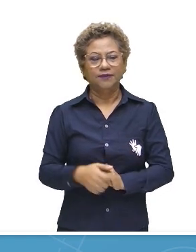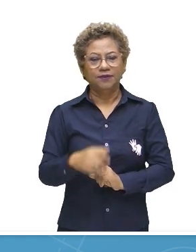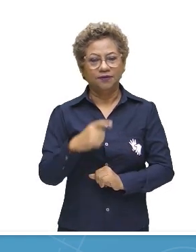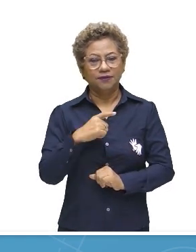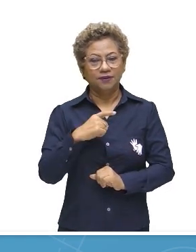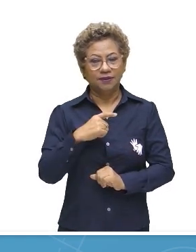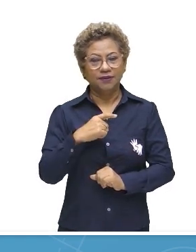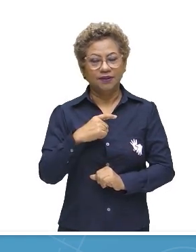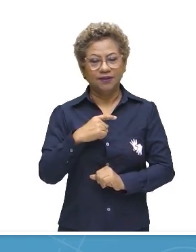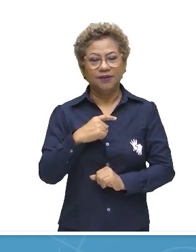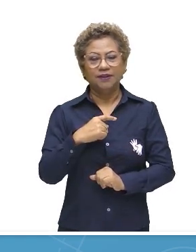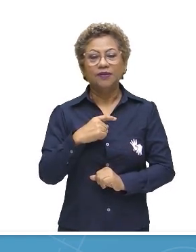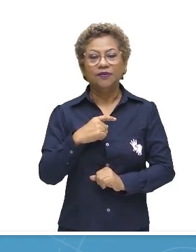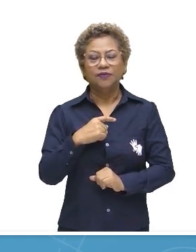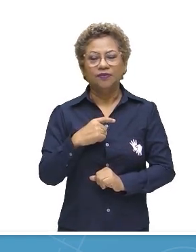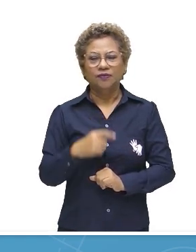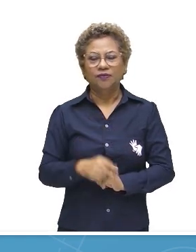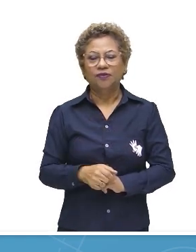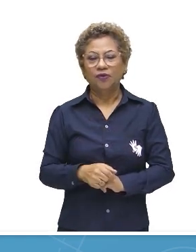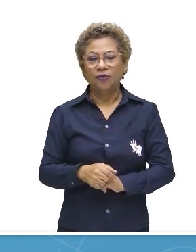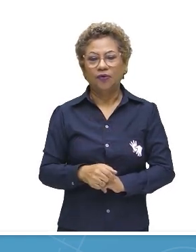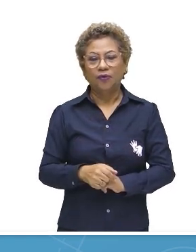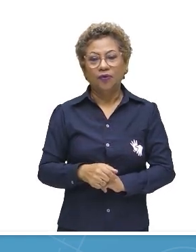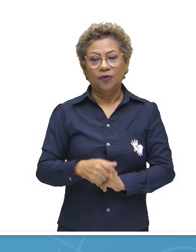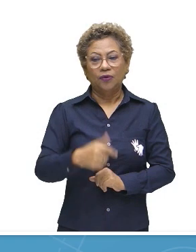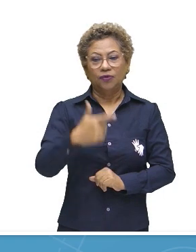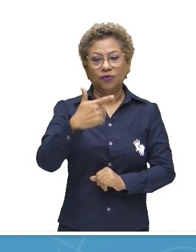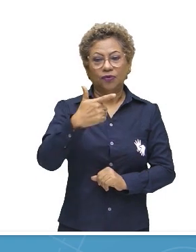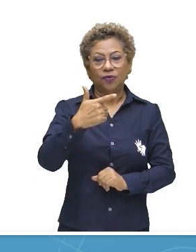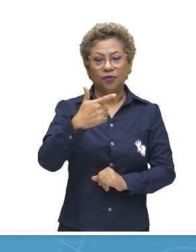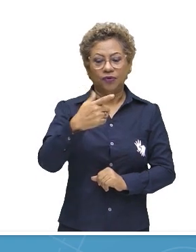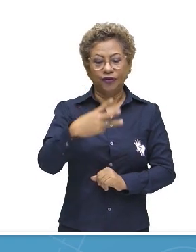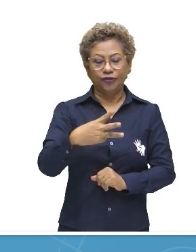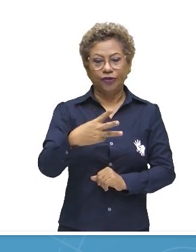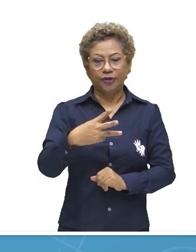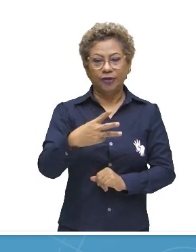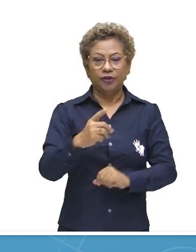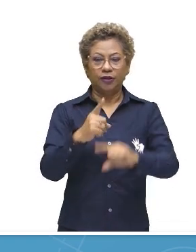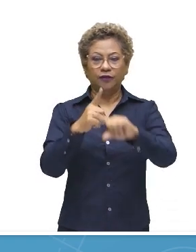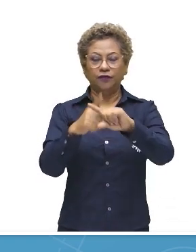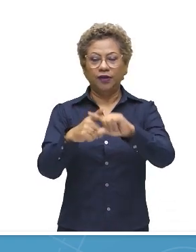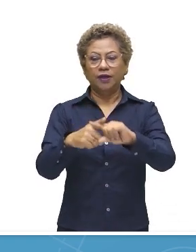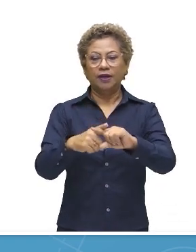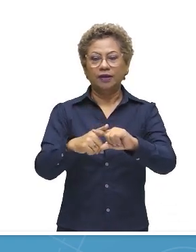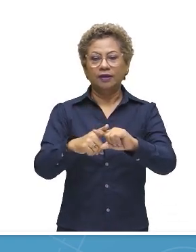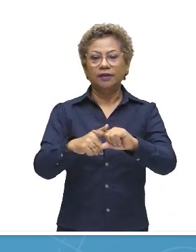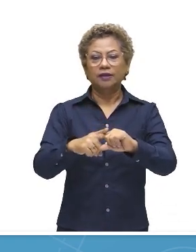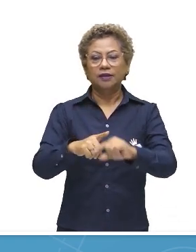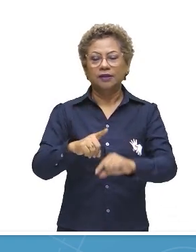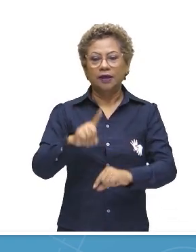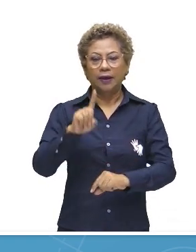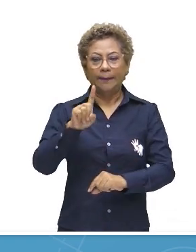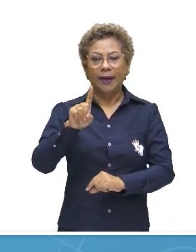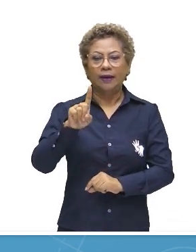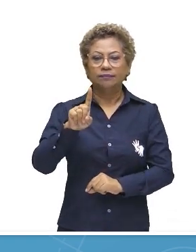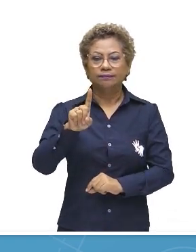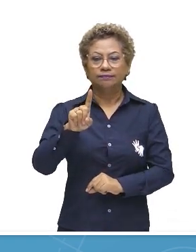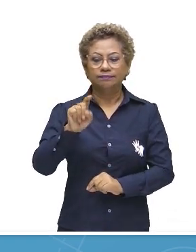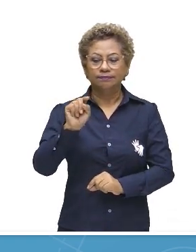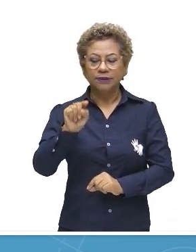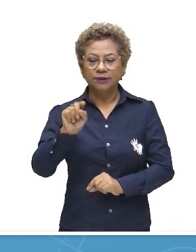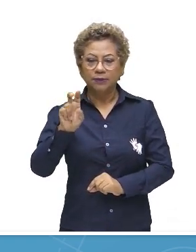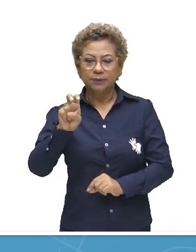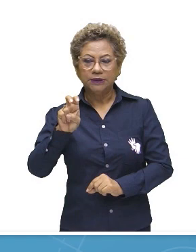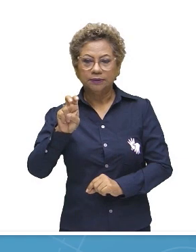dica, para você não ter que trabalhar com muito zero, tá? 15 mil, o que você faz? Usa essa técnica aqui, ó, multiplica só por 15